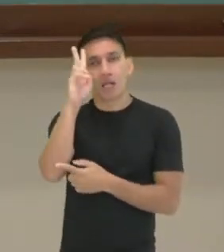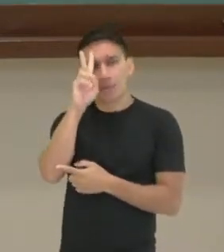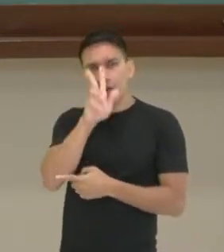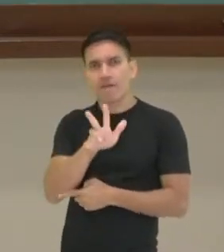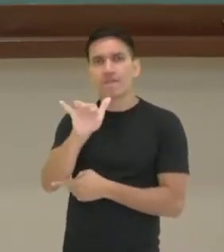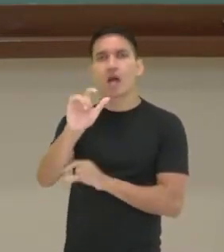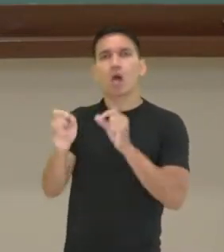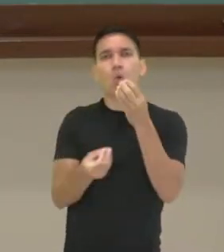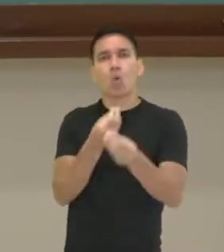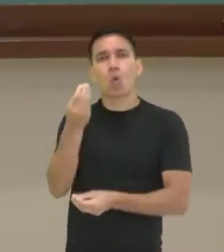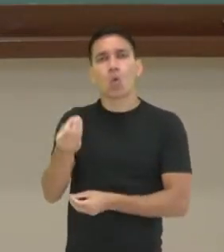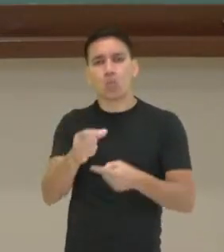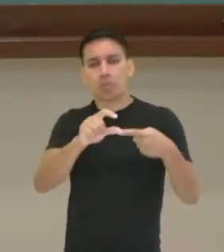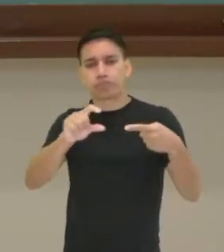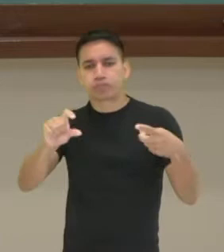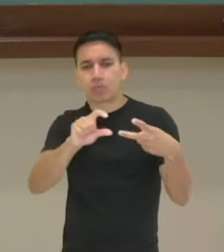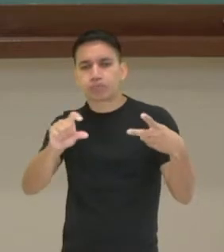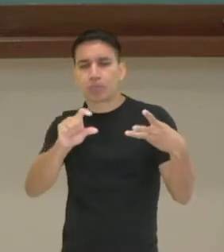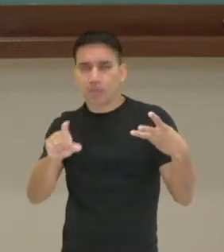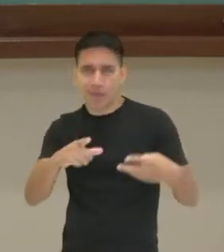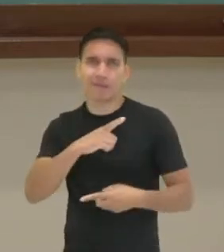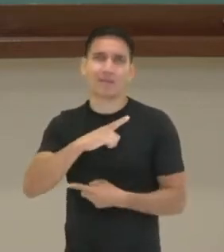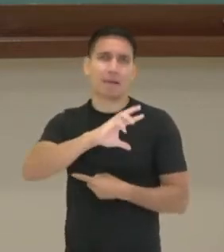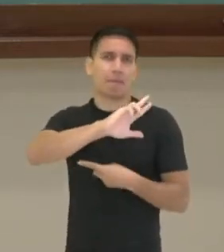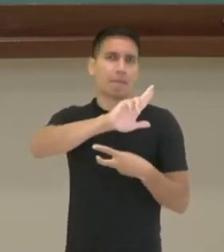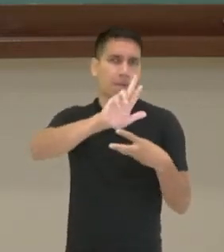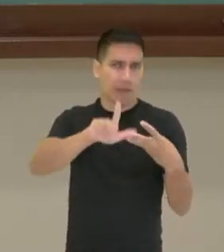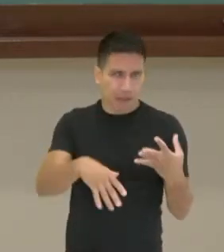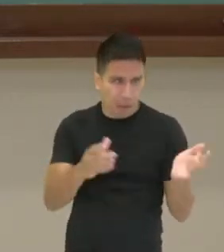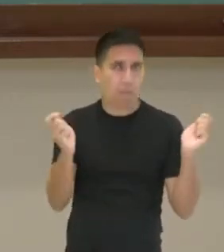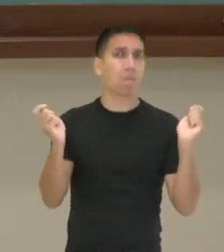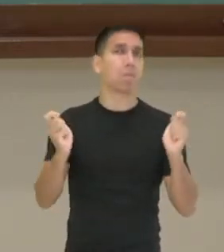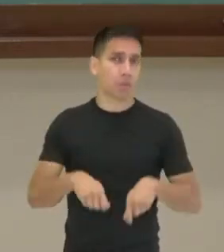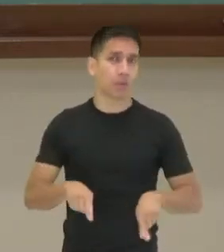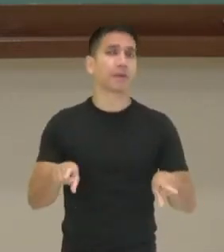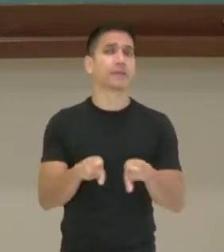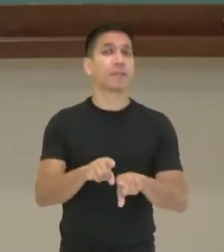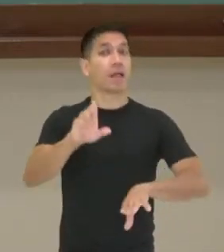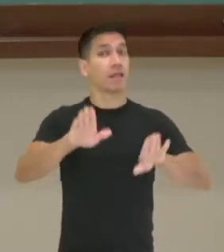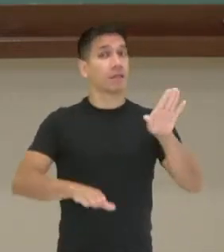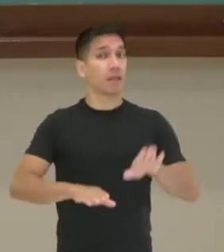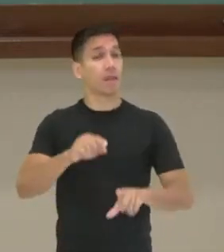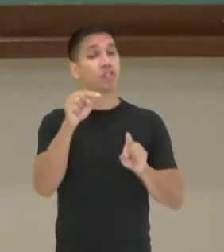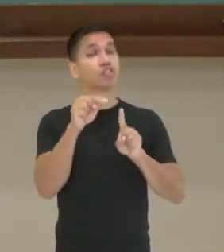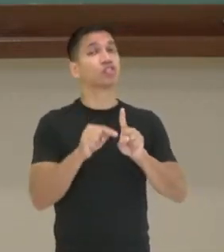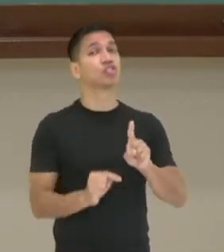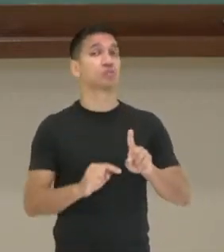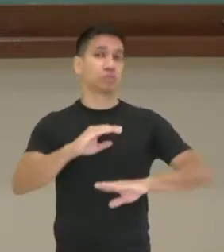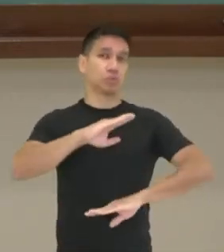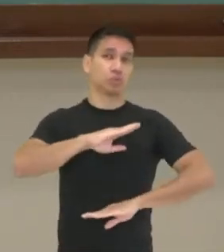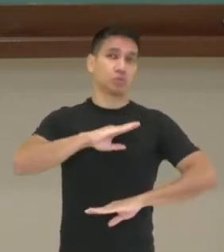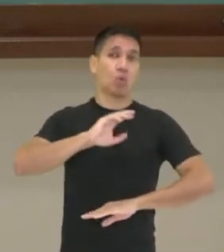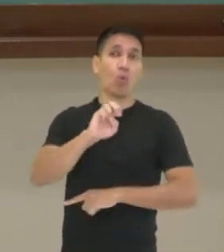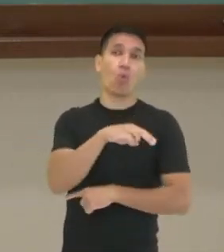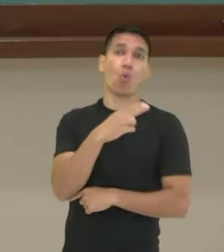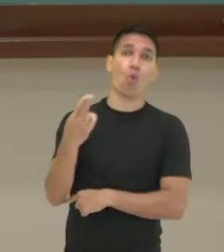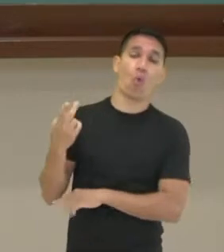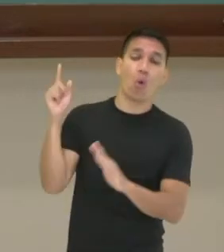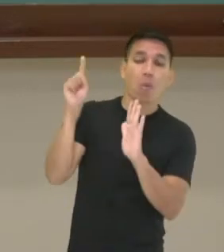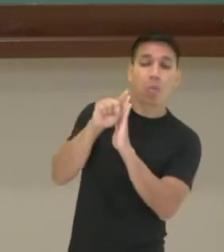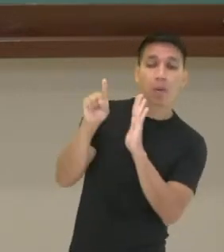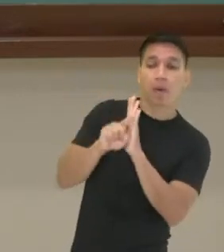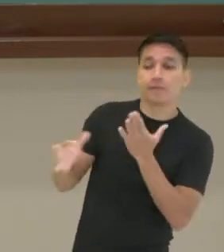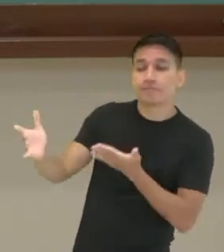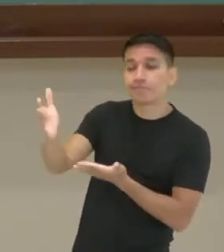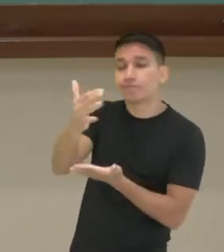as formas dessa equação, que são várias representações e que, dependendo do tipo do problema ou a questão dos dados que a